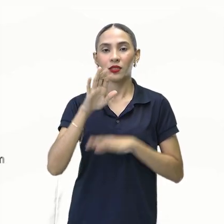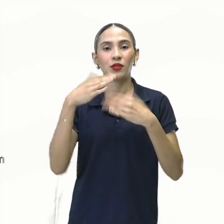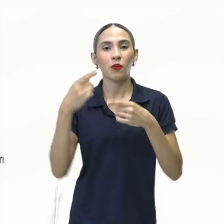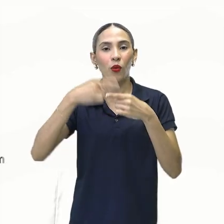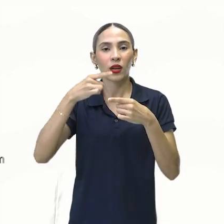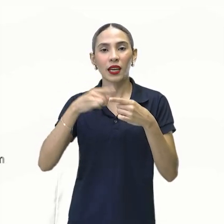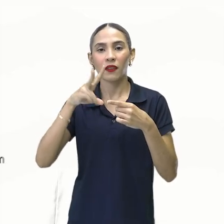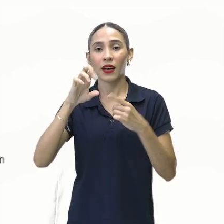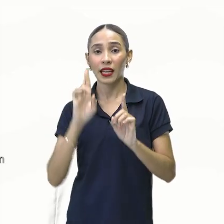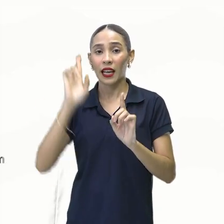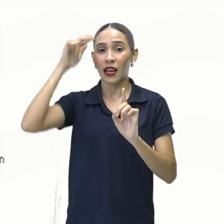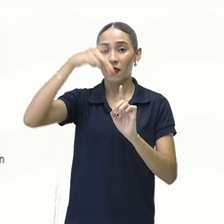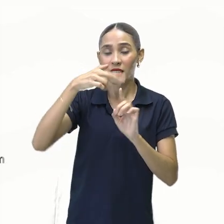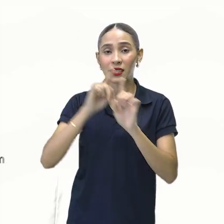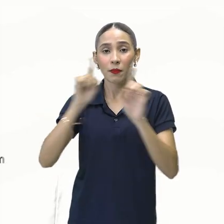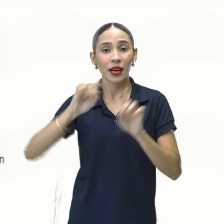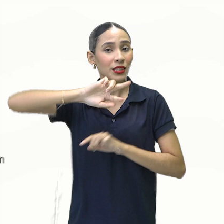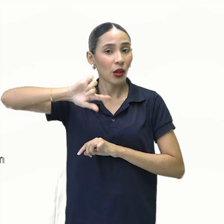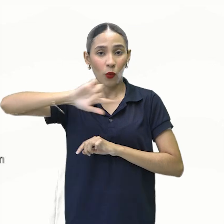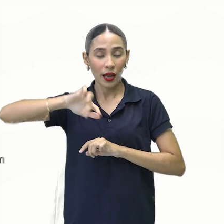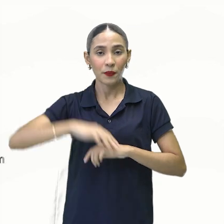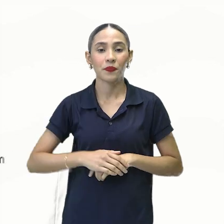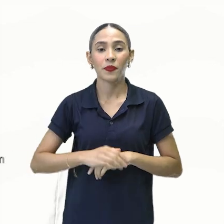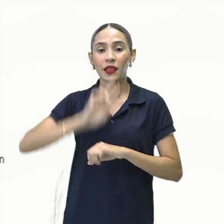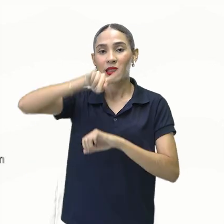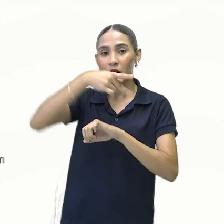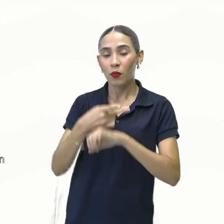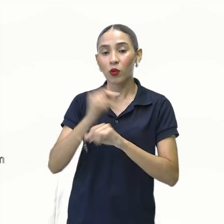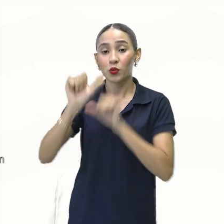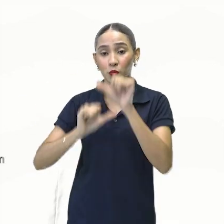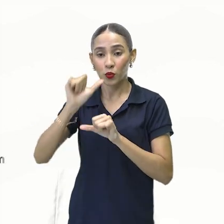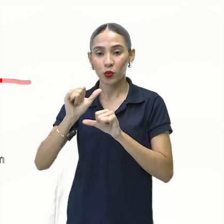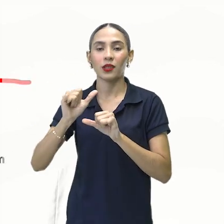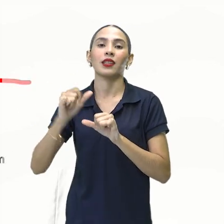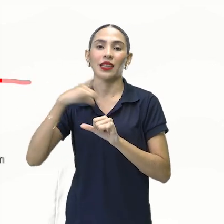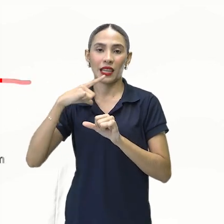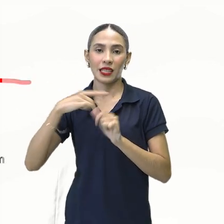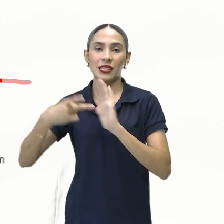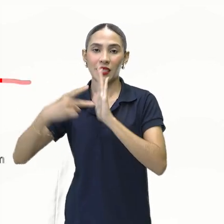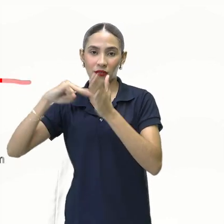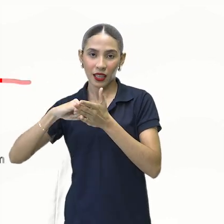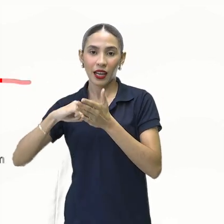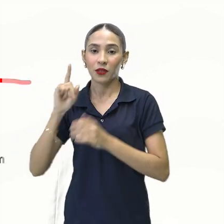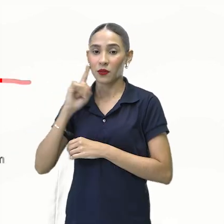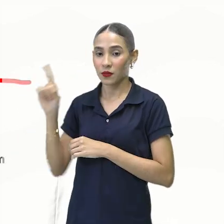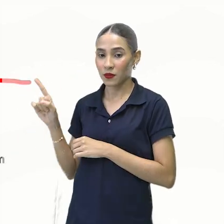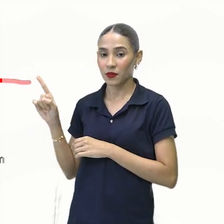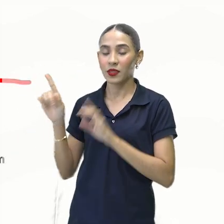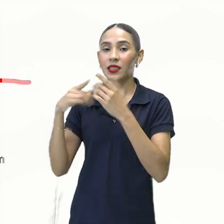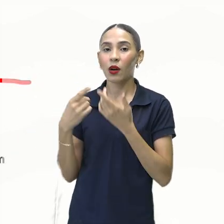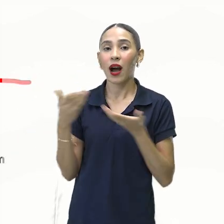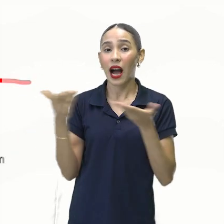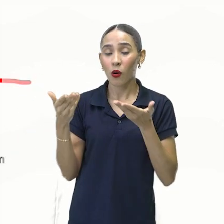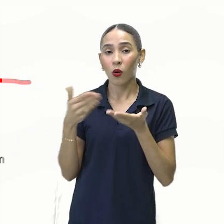fazendo referência a isso, mas ele ainda não é. E depois ele chega no significado. Eu vou passar